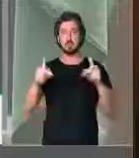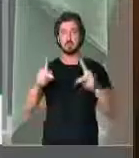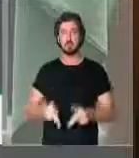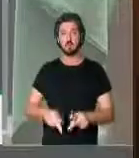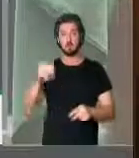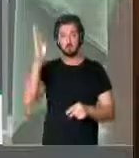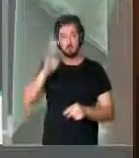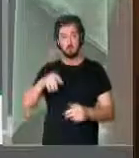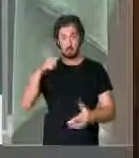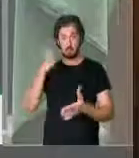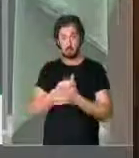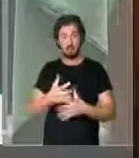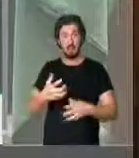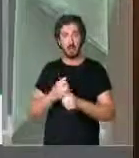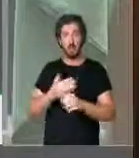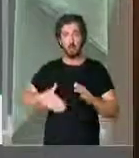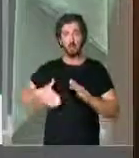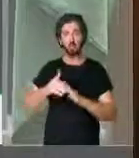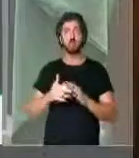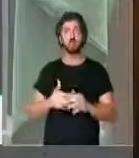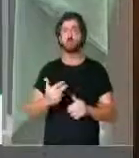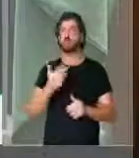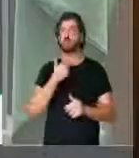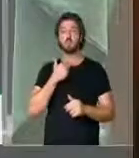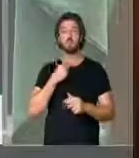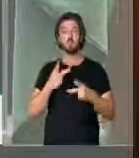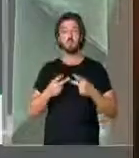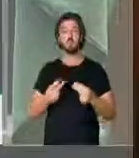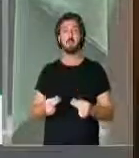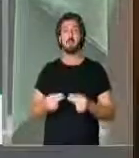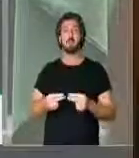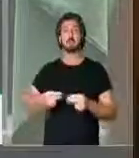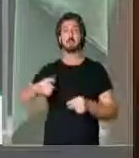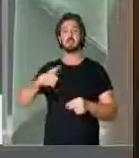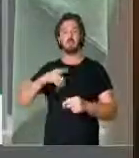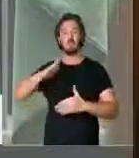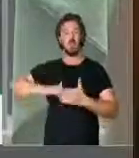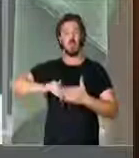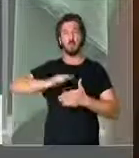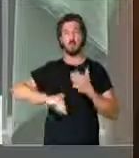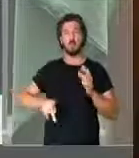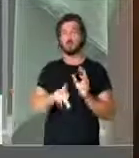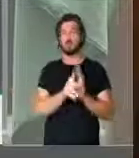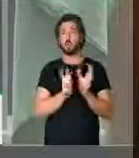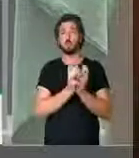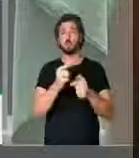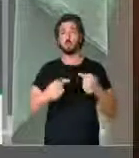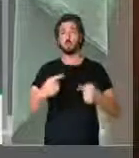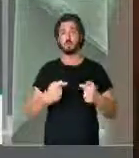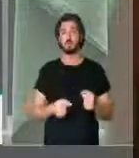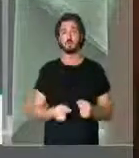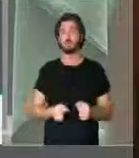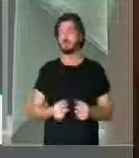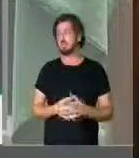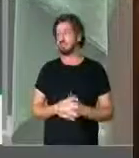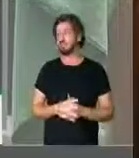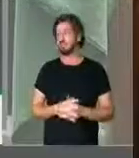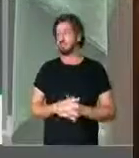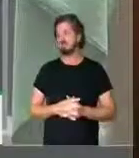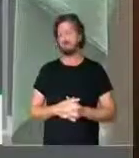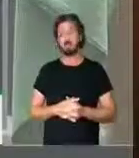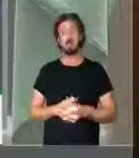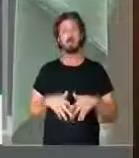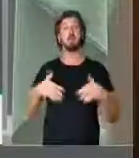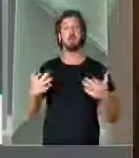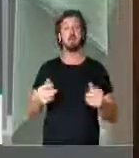povo brasileiro que paga as contas não merece ser espoliado, como vem sendo feito pela classe política. E aí,